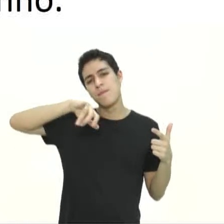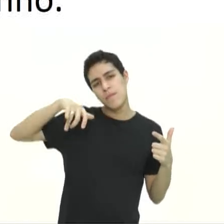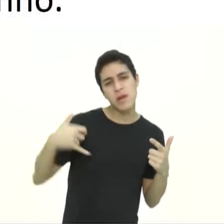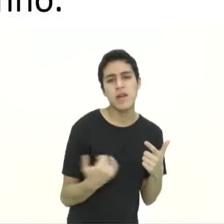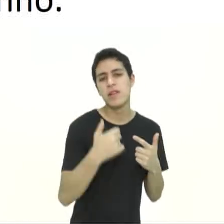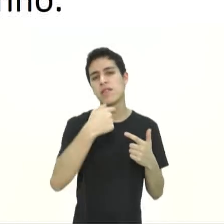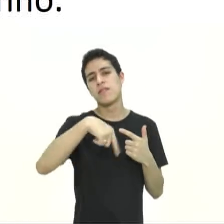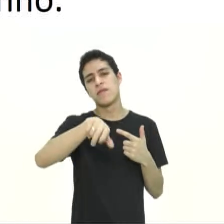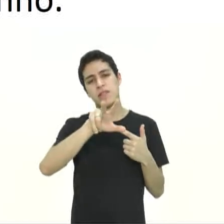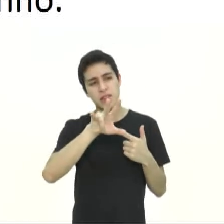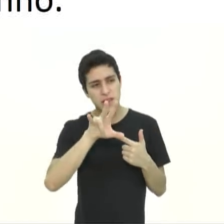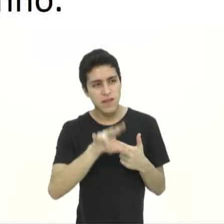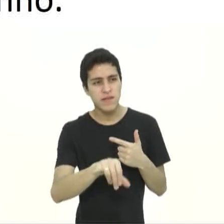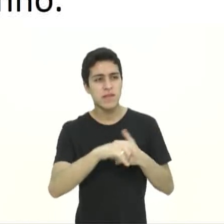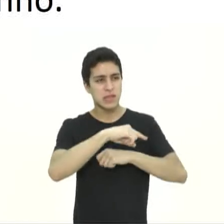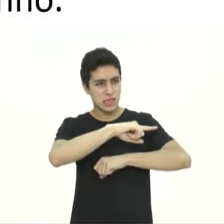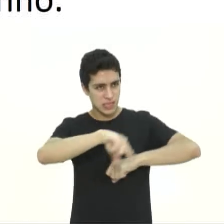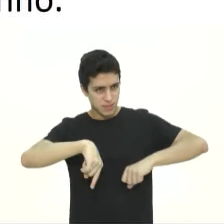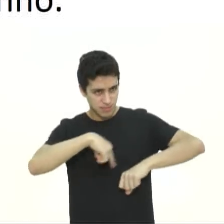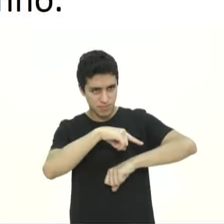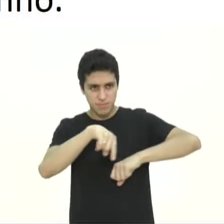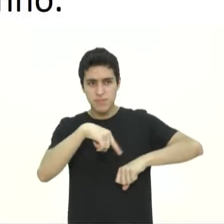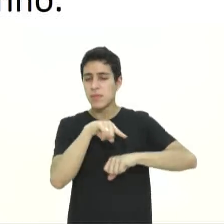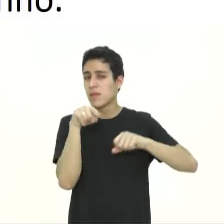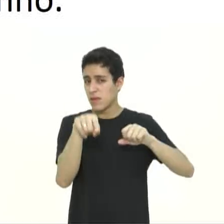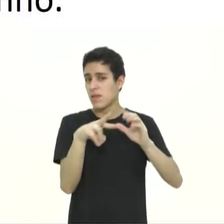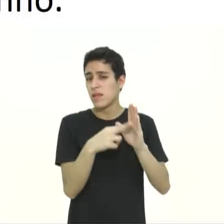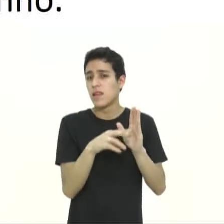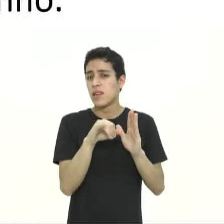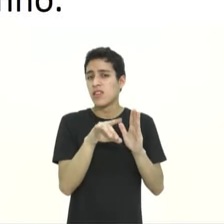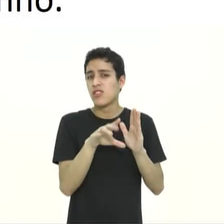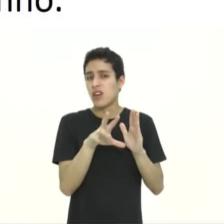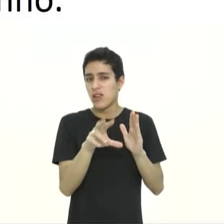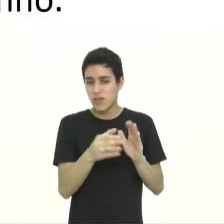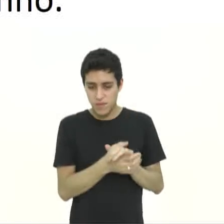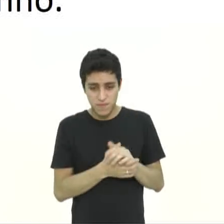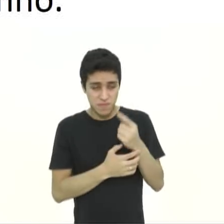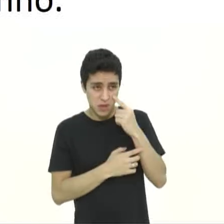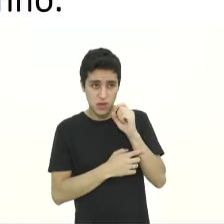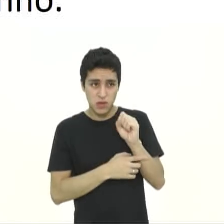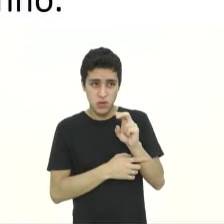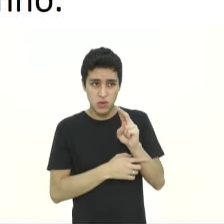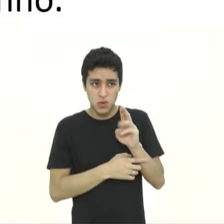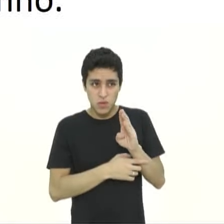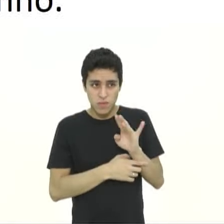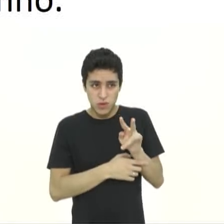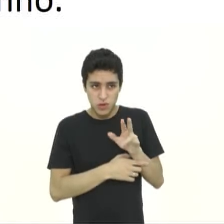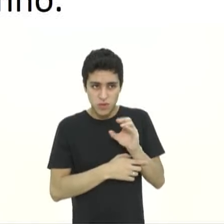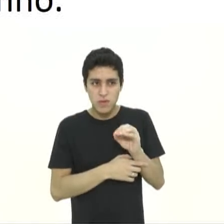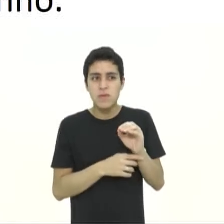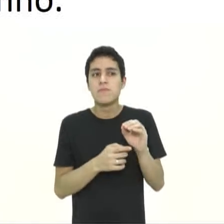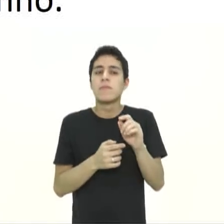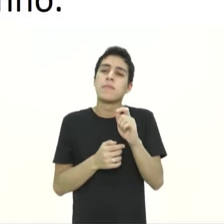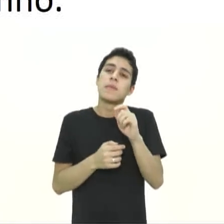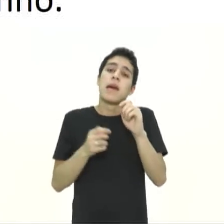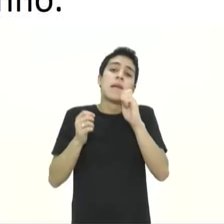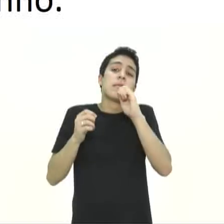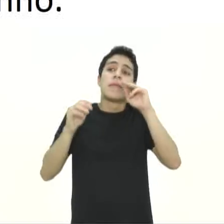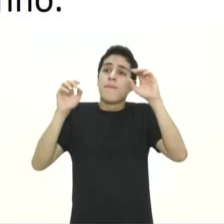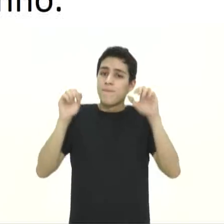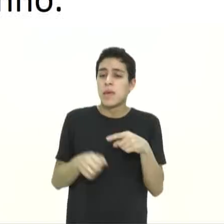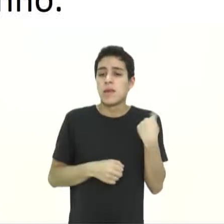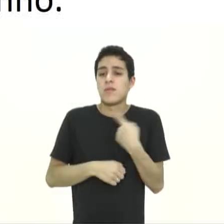vai passar ali várias horas. Esse é o indicativo. Já o subjuntivo, ainda bem que somos crescidinhos, senão